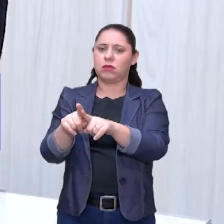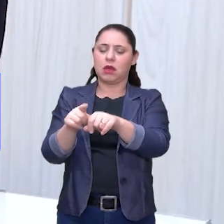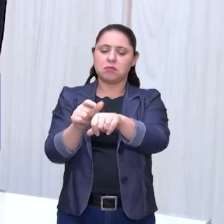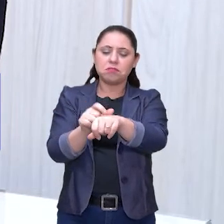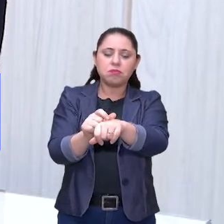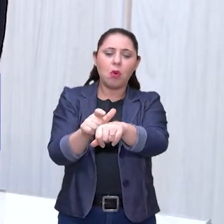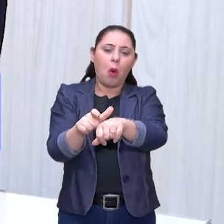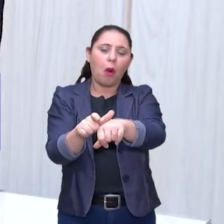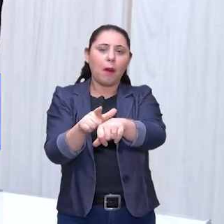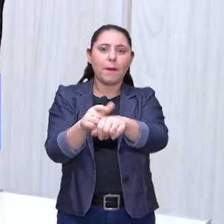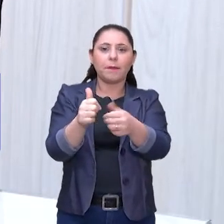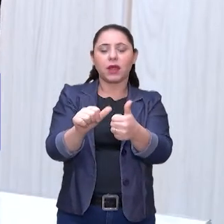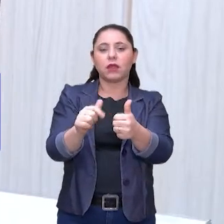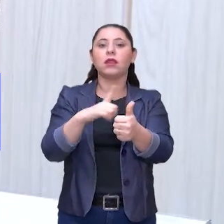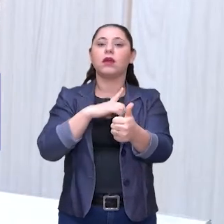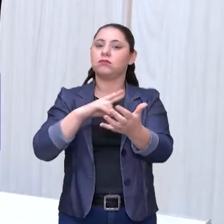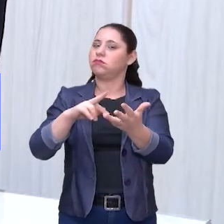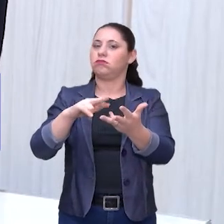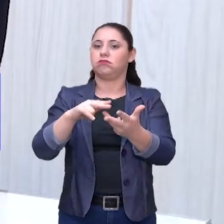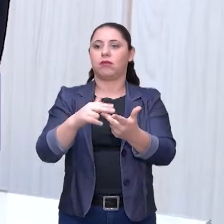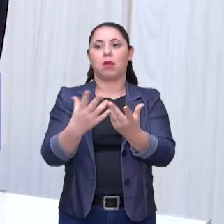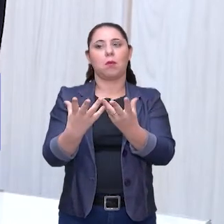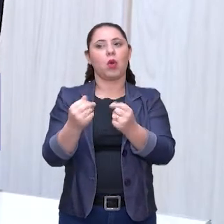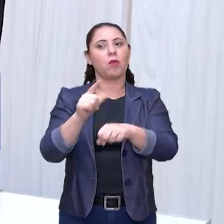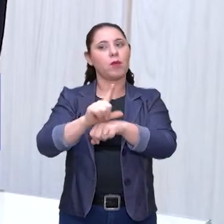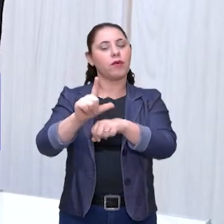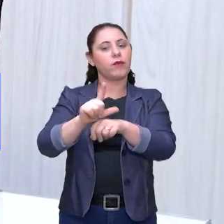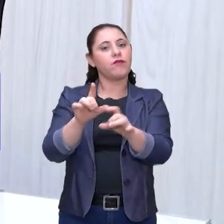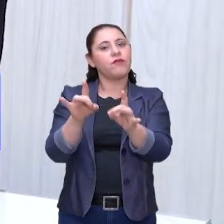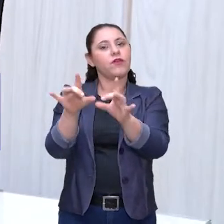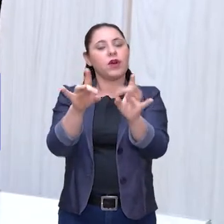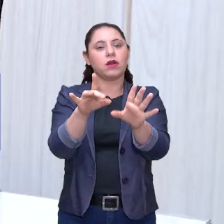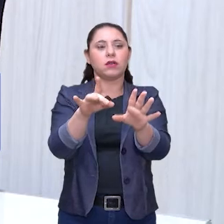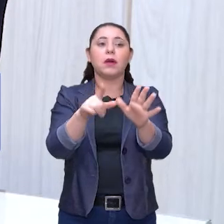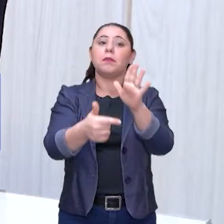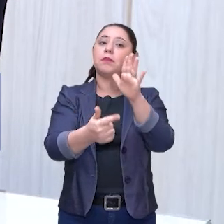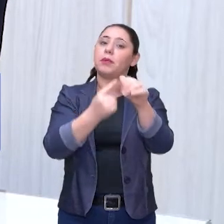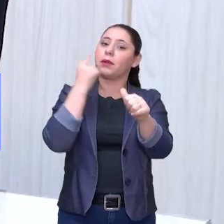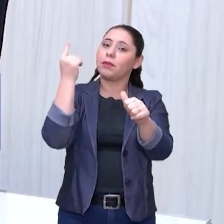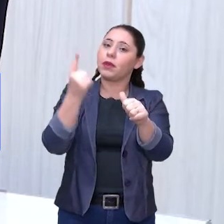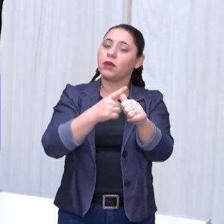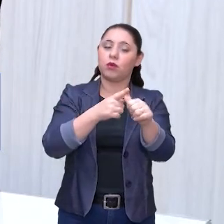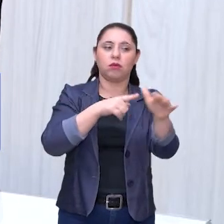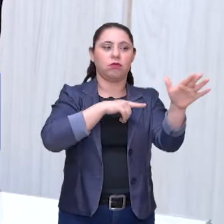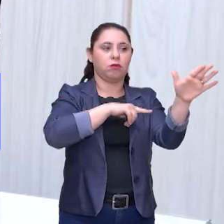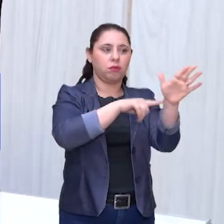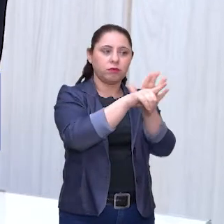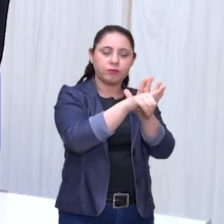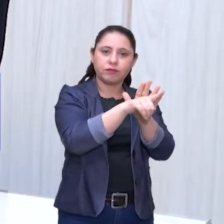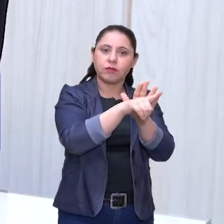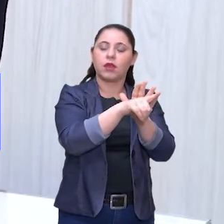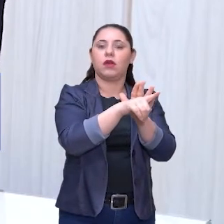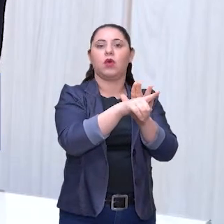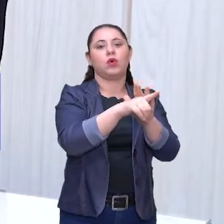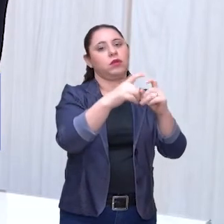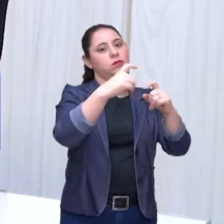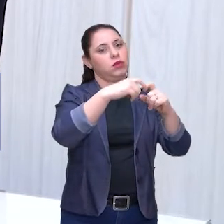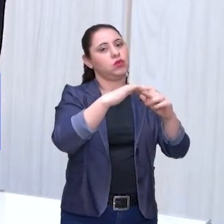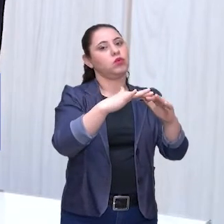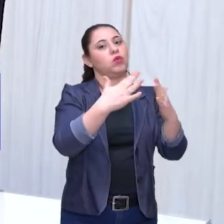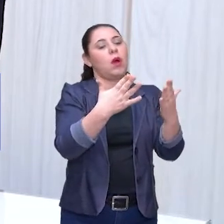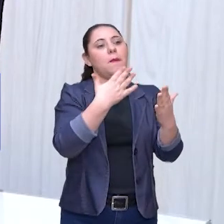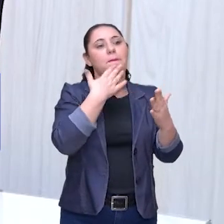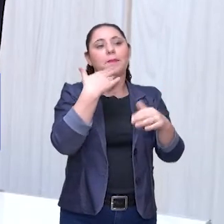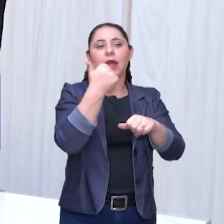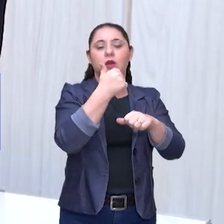mais simples, né? Então tem vários tipos de hidratante no mercado. Então é importante procurar um médico, dermatologista,